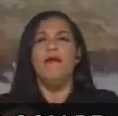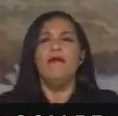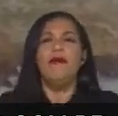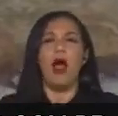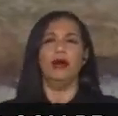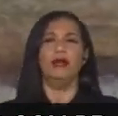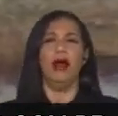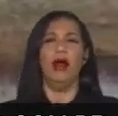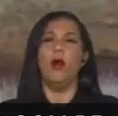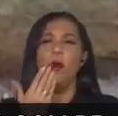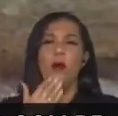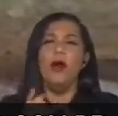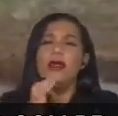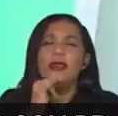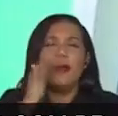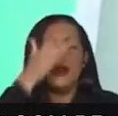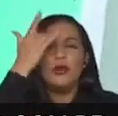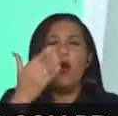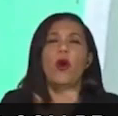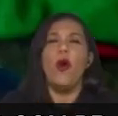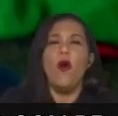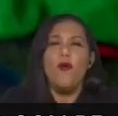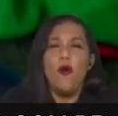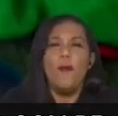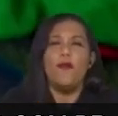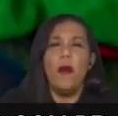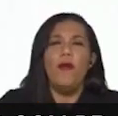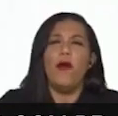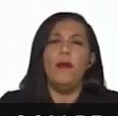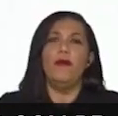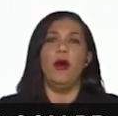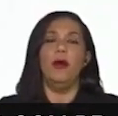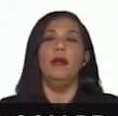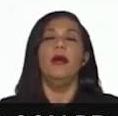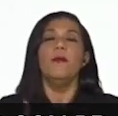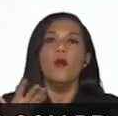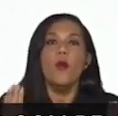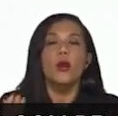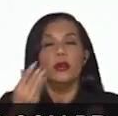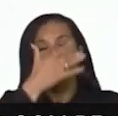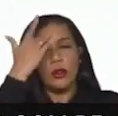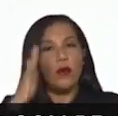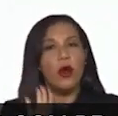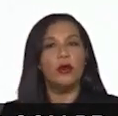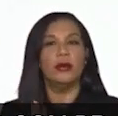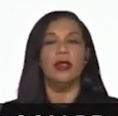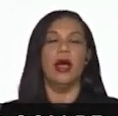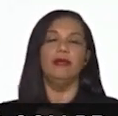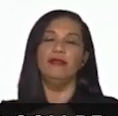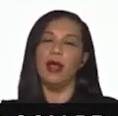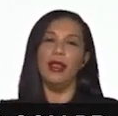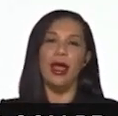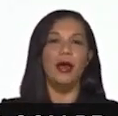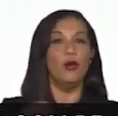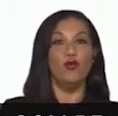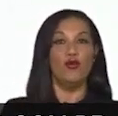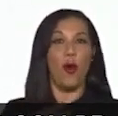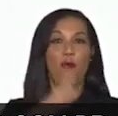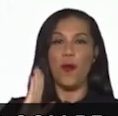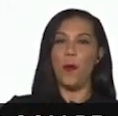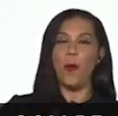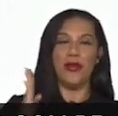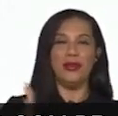alimentar. 20 milhões de famílias serão beneficiadas. Além de garantir uma renda básica, o novo